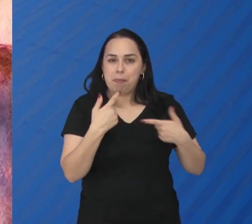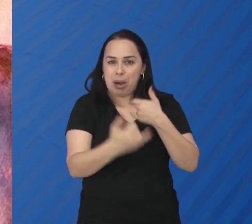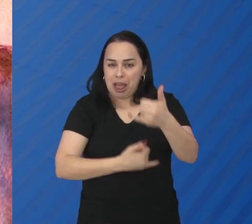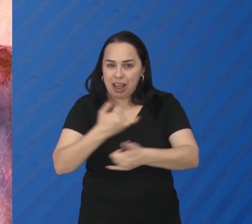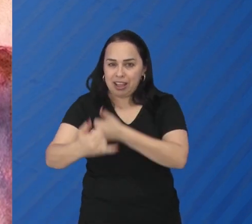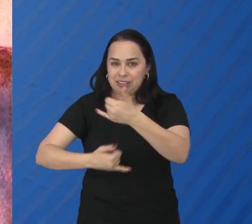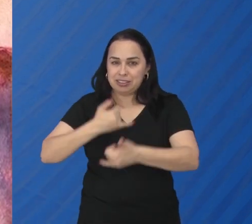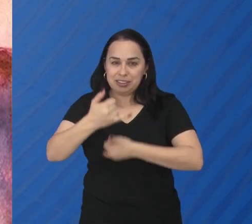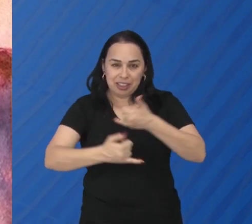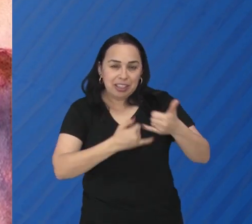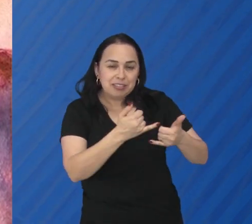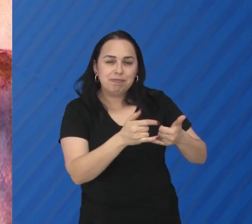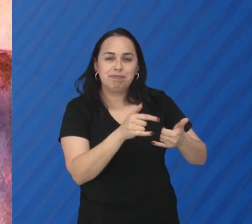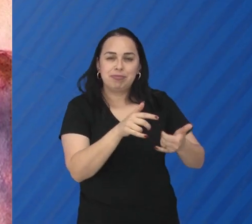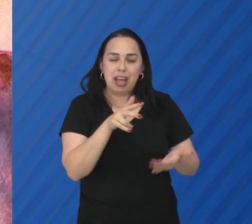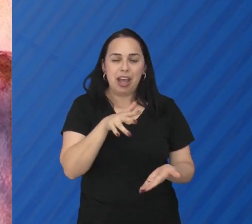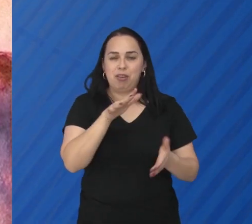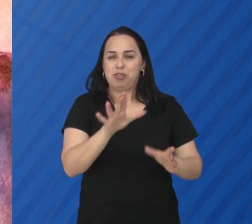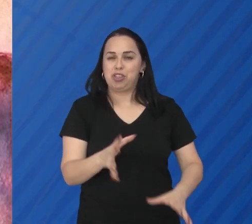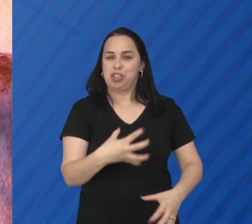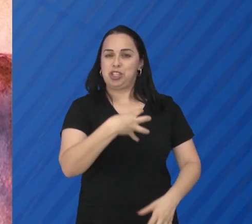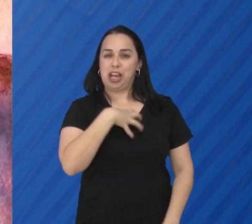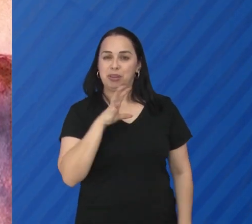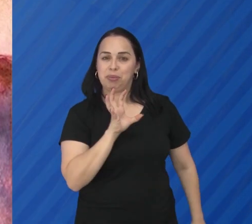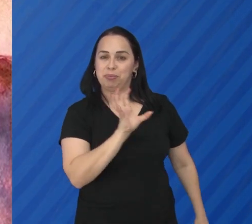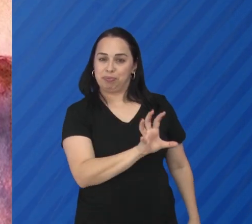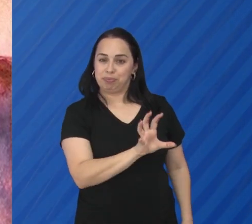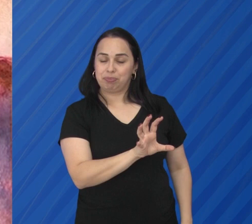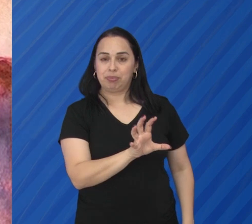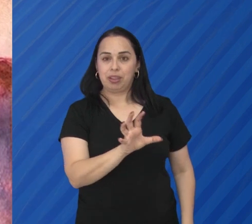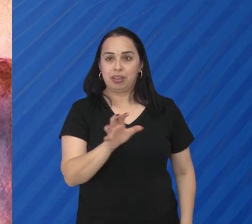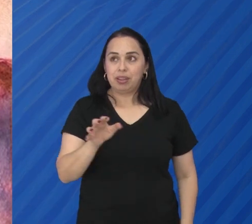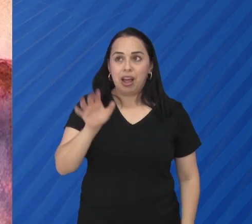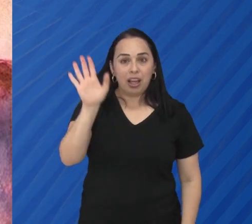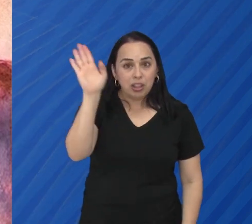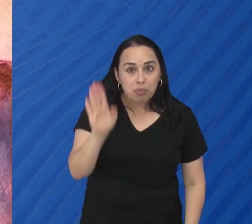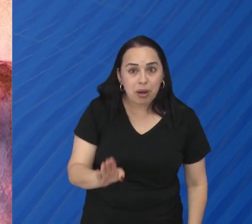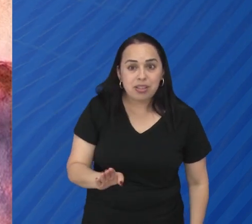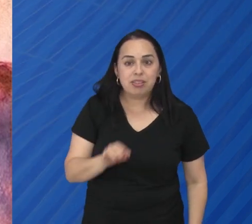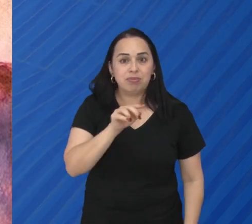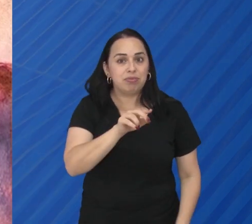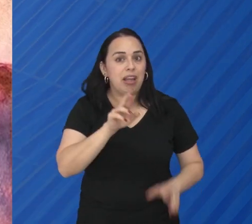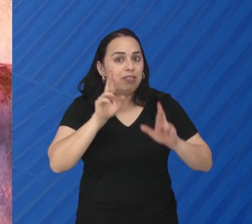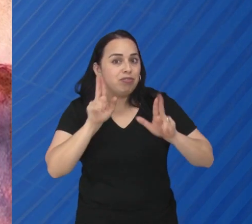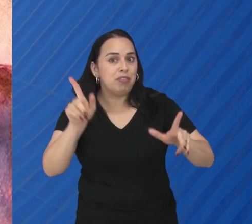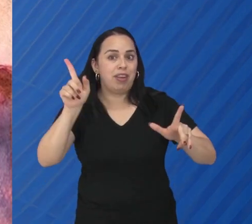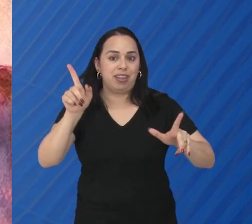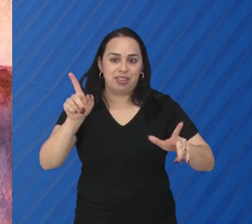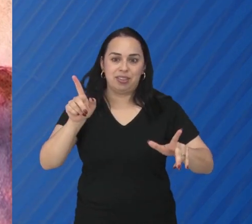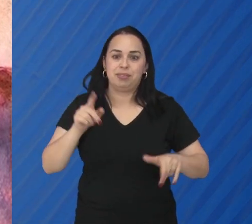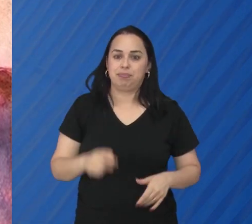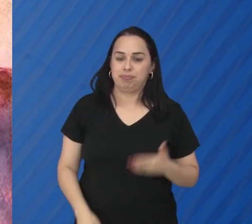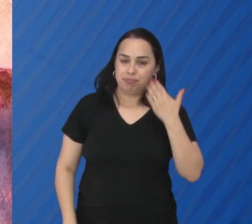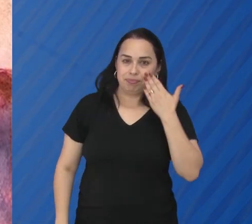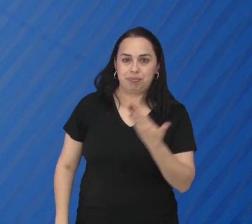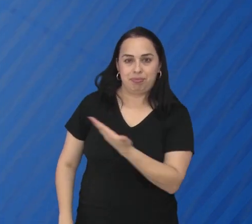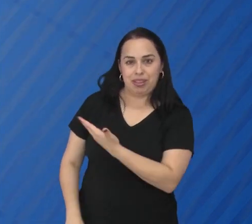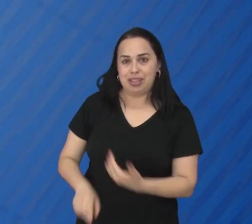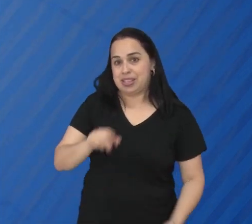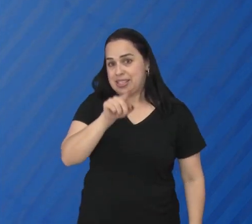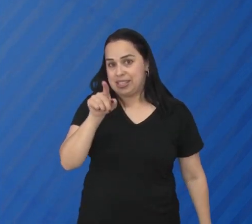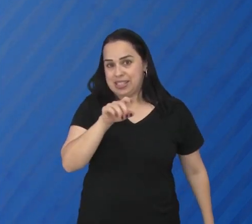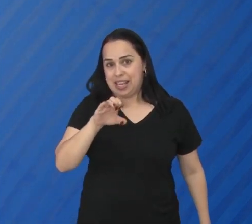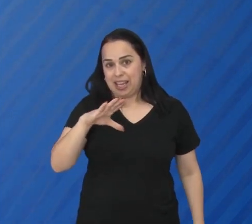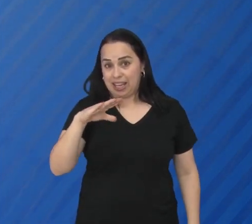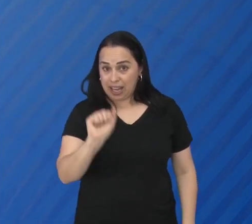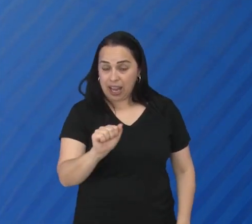fanfarrão. Elementos que ajudam a construir essa figura enigmática. Em outras regiões do país, ele assume formas diferentes. O